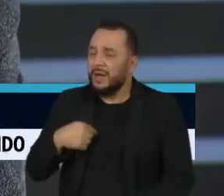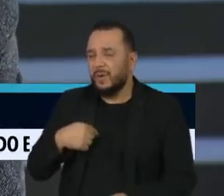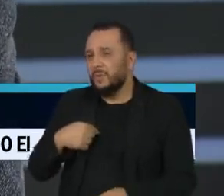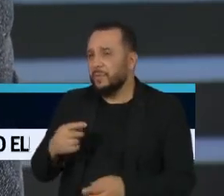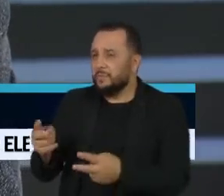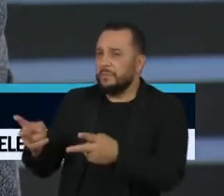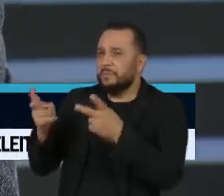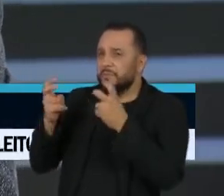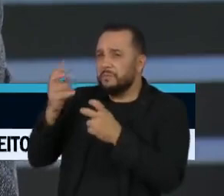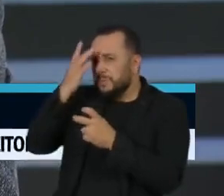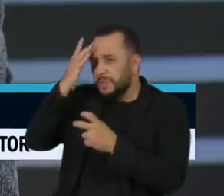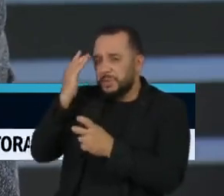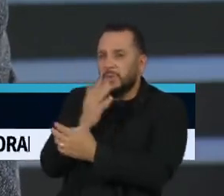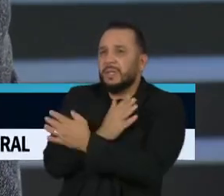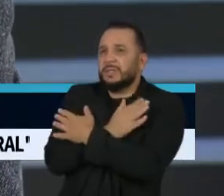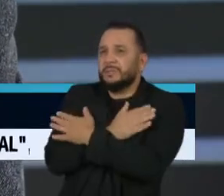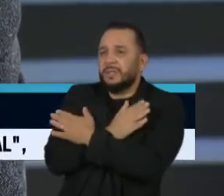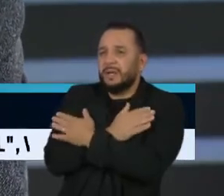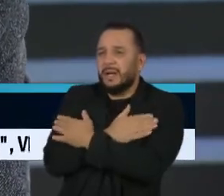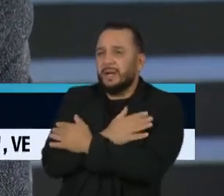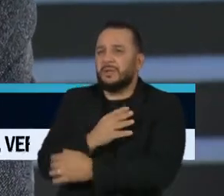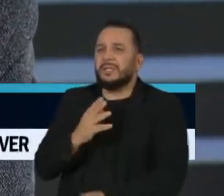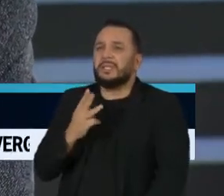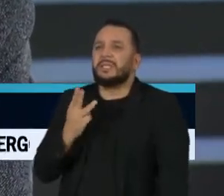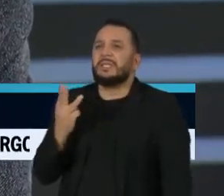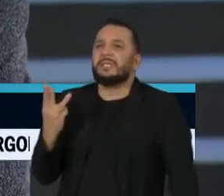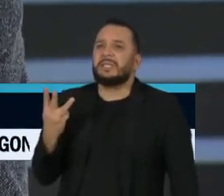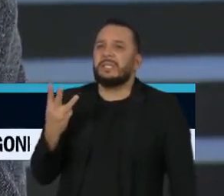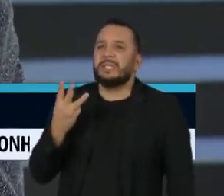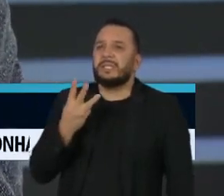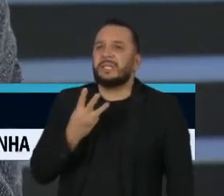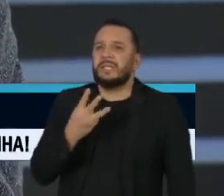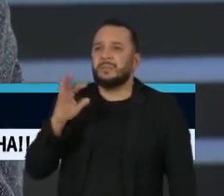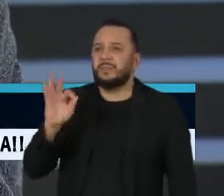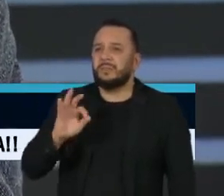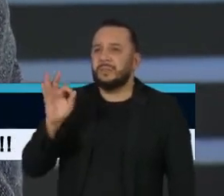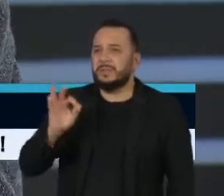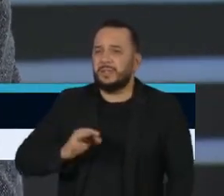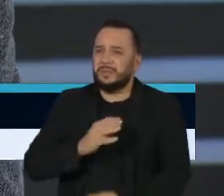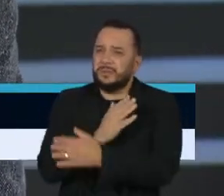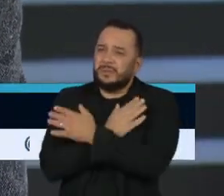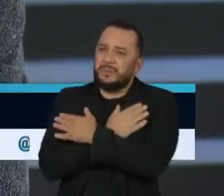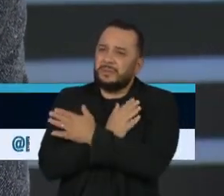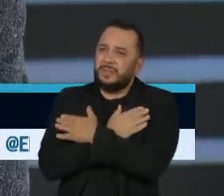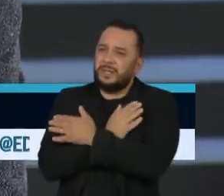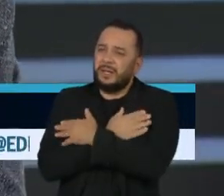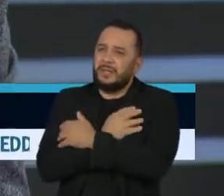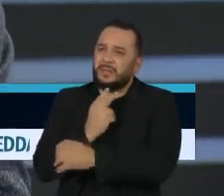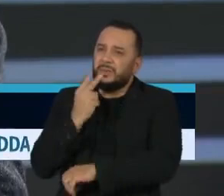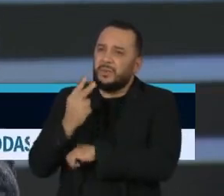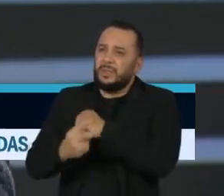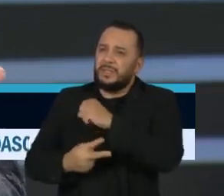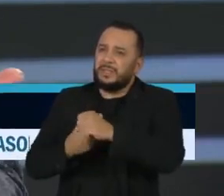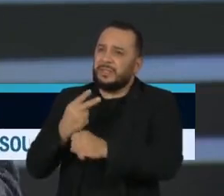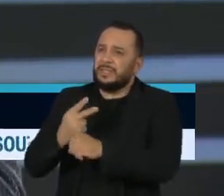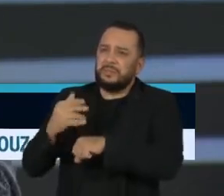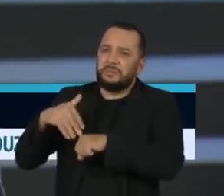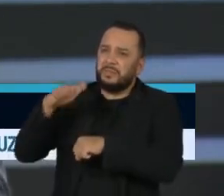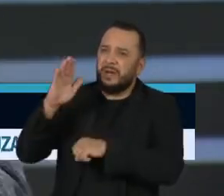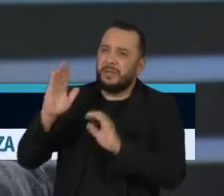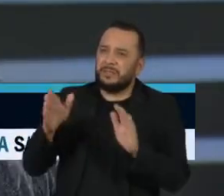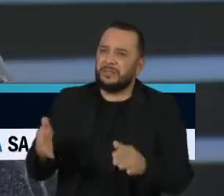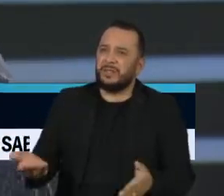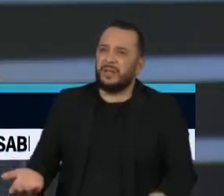muitos deles quase um terço deles está desempregado há mais de dois anos então isso o cara